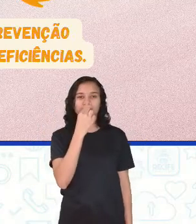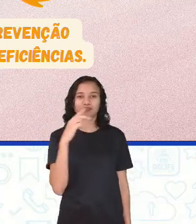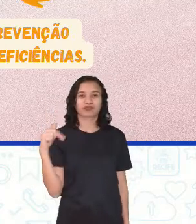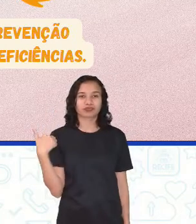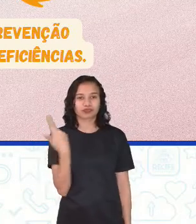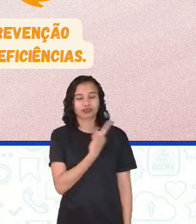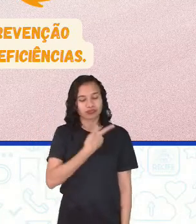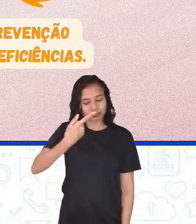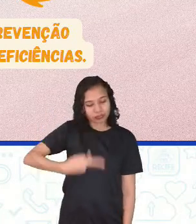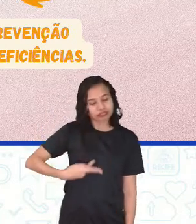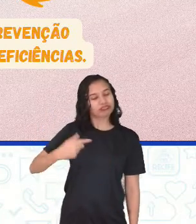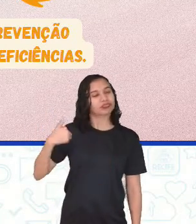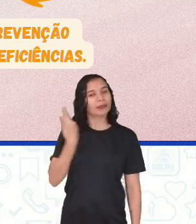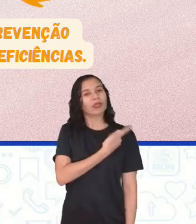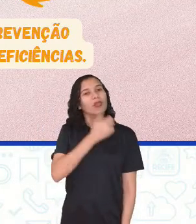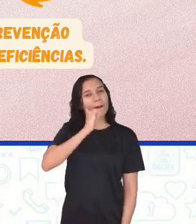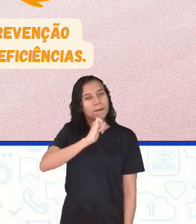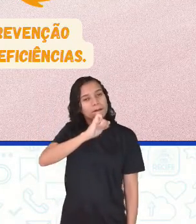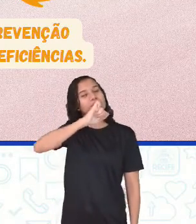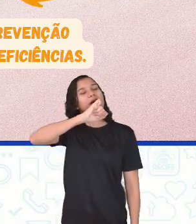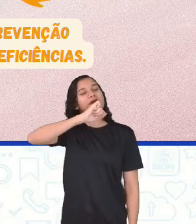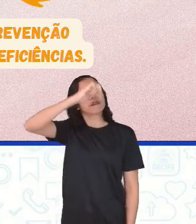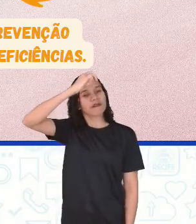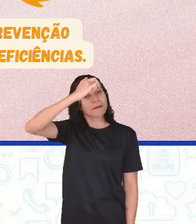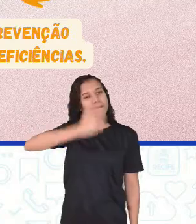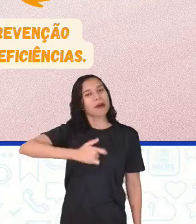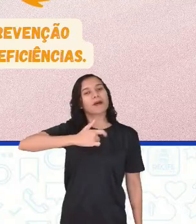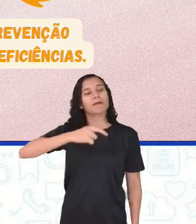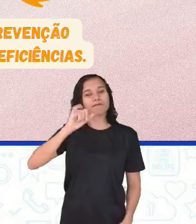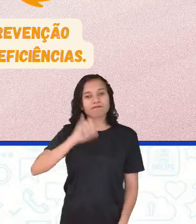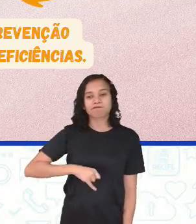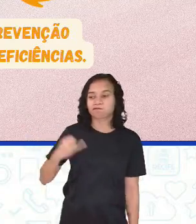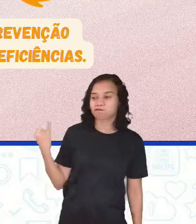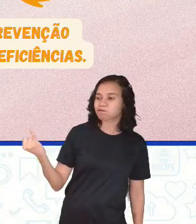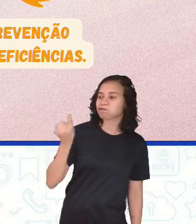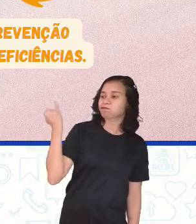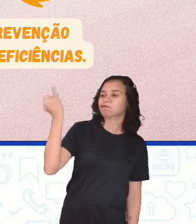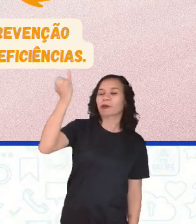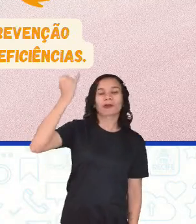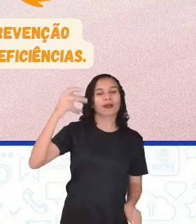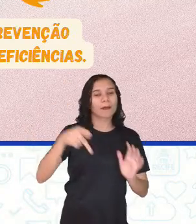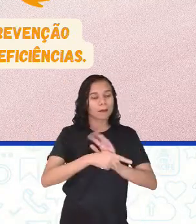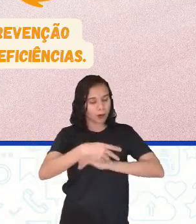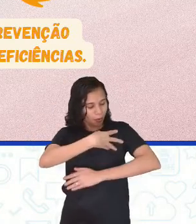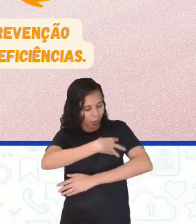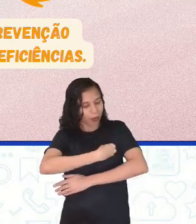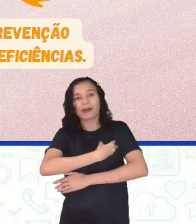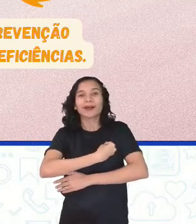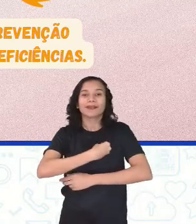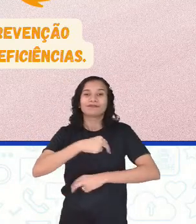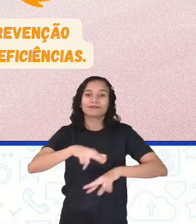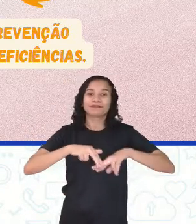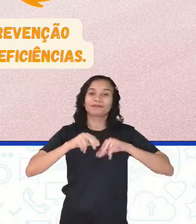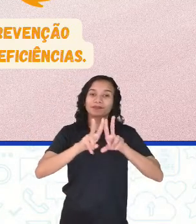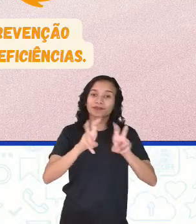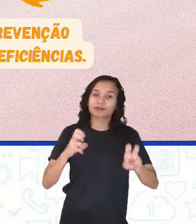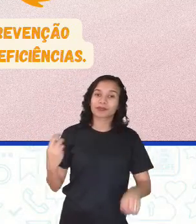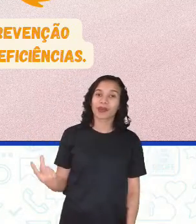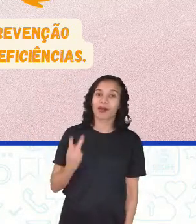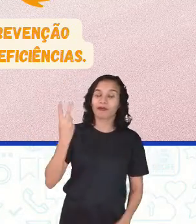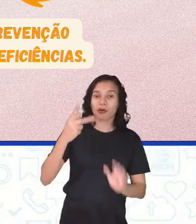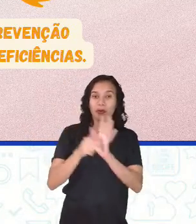aqui, enquanto mães, estamos aqui levantando essa bandeira da importância desse leite. Além da questão de todo o